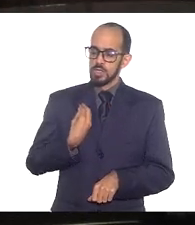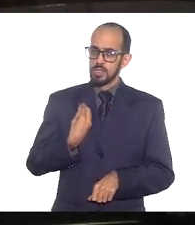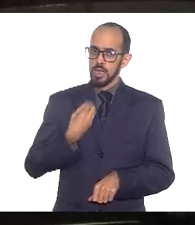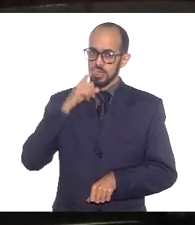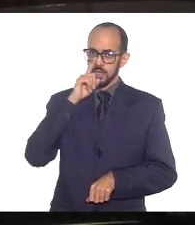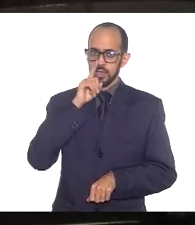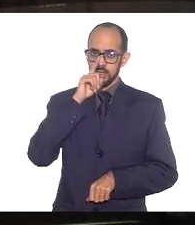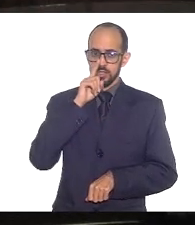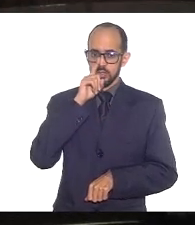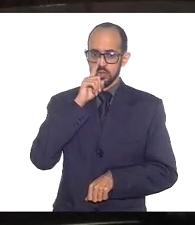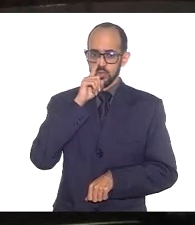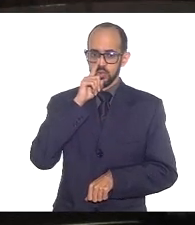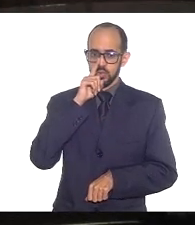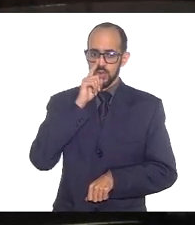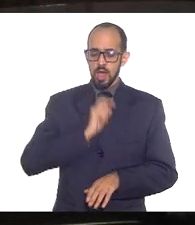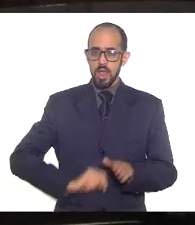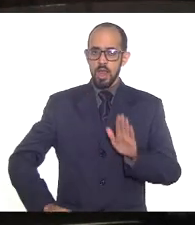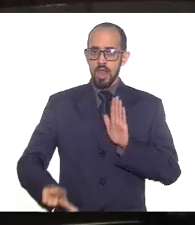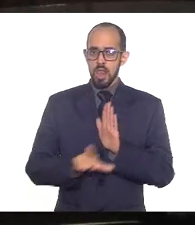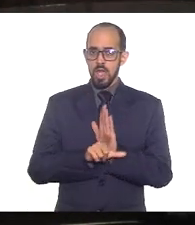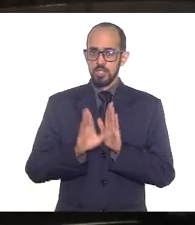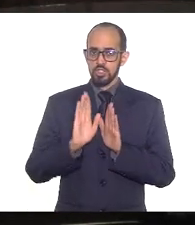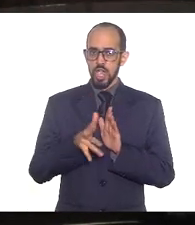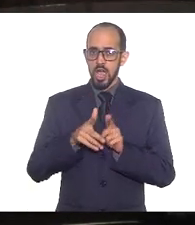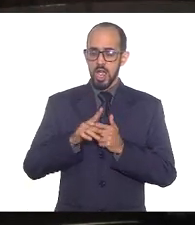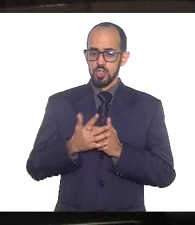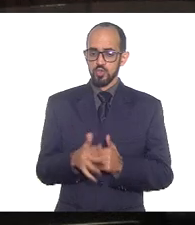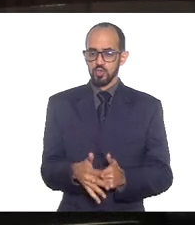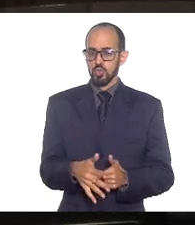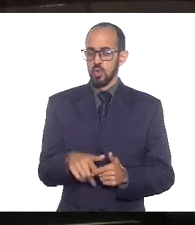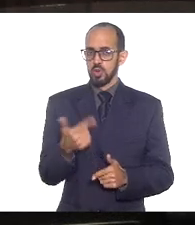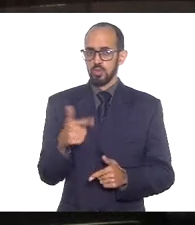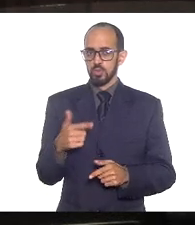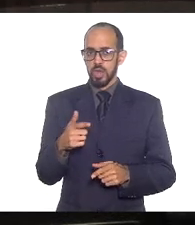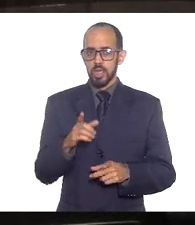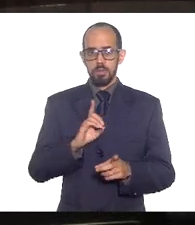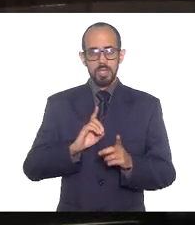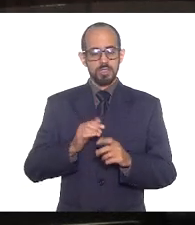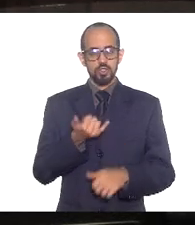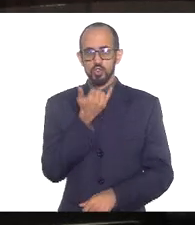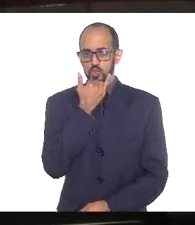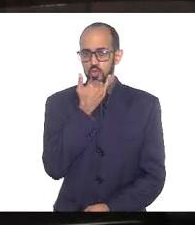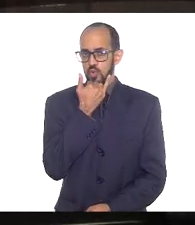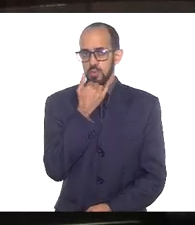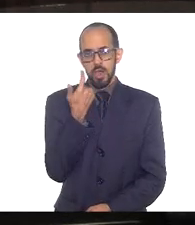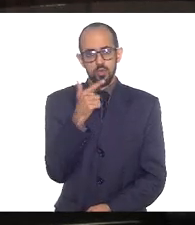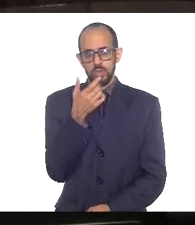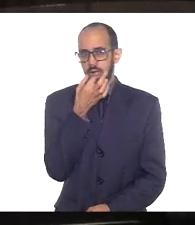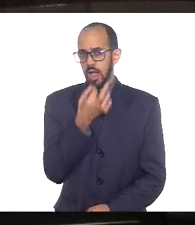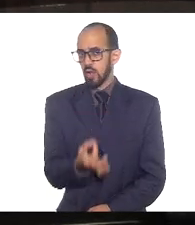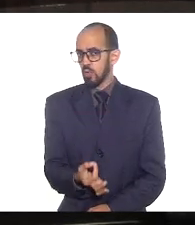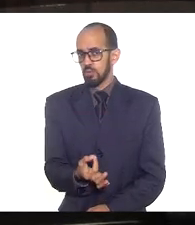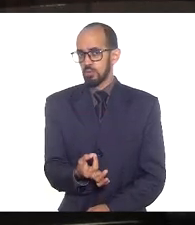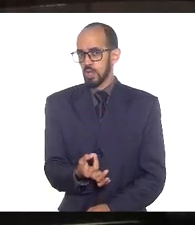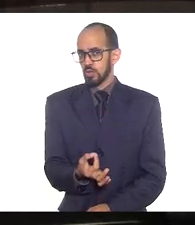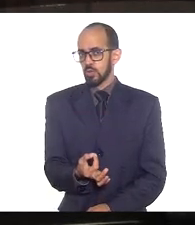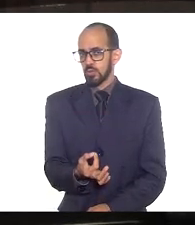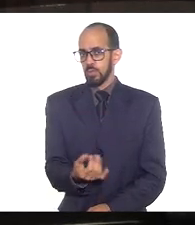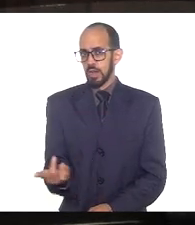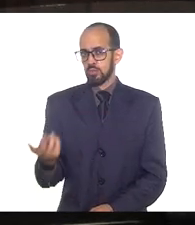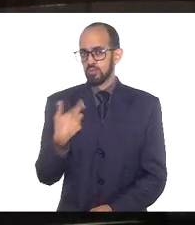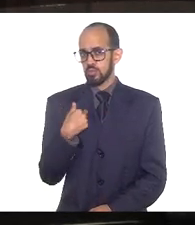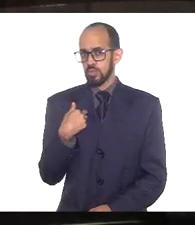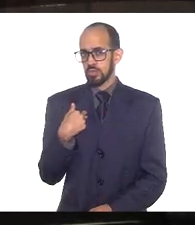saúde que a primeira lei que o assustou numa mais uma desculpa ou um pretexto um argumento para não dar uma